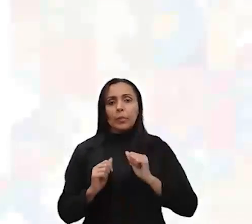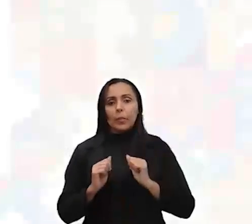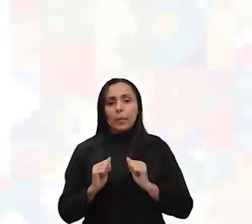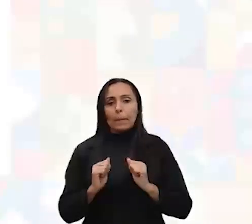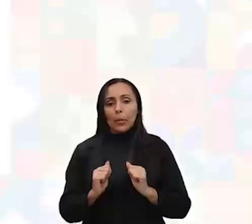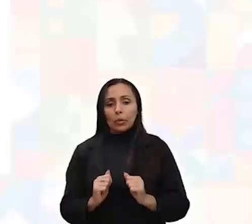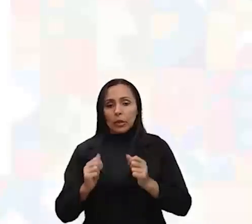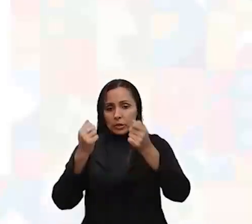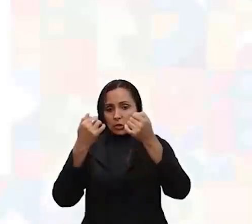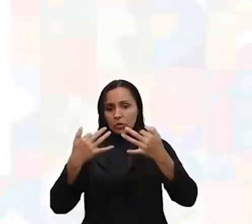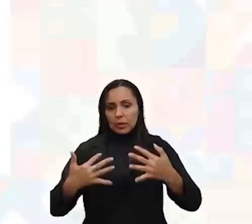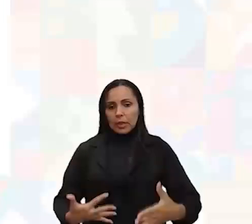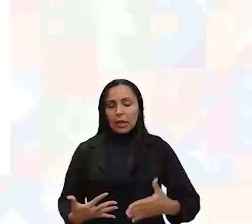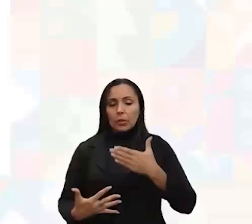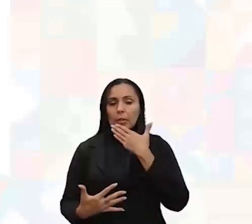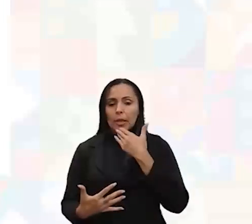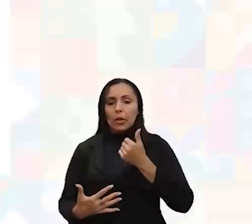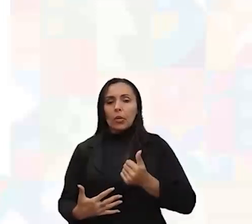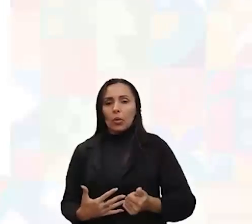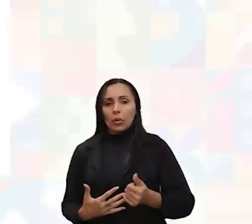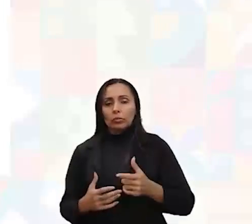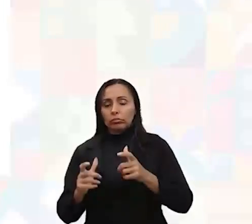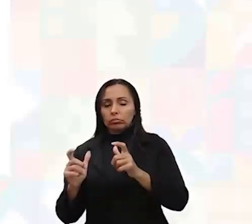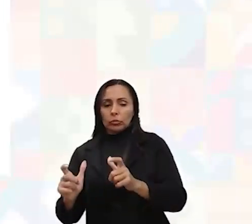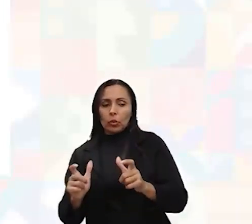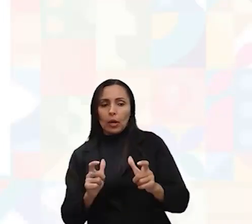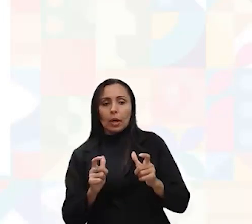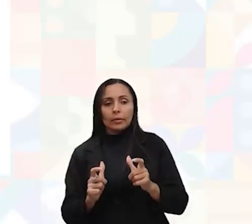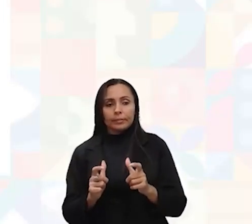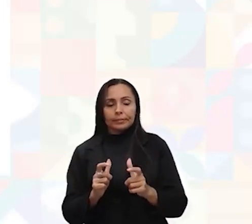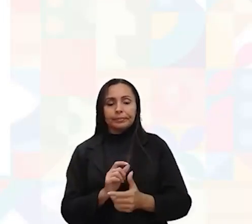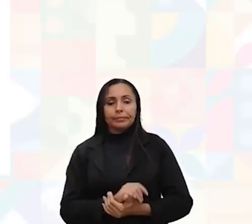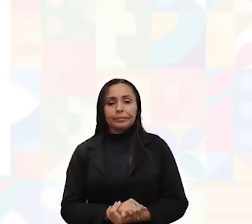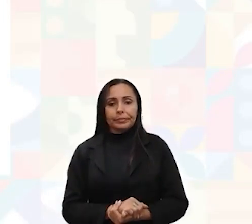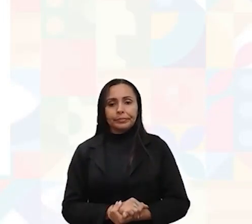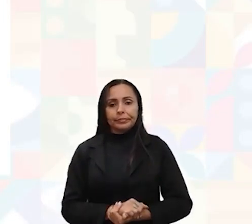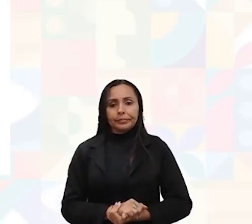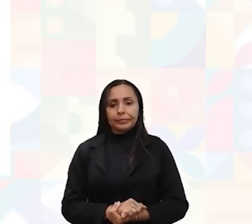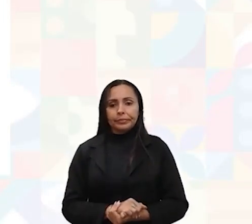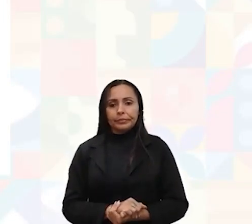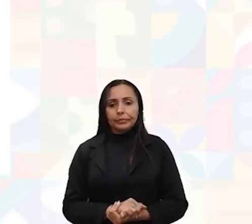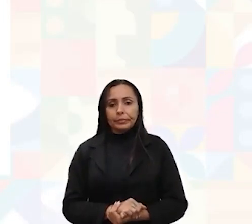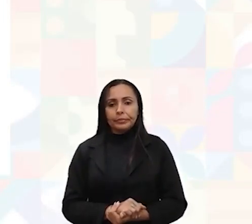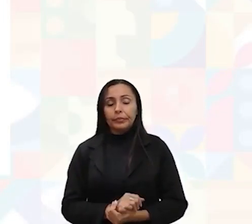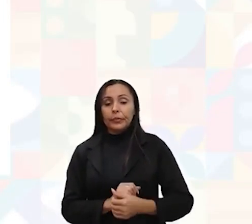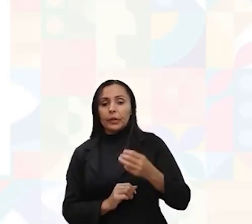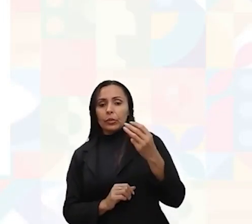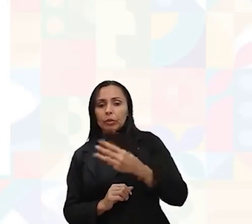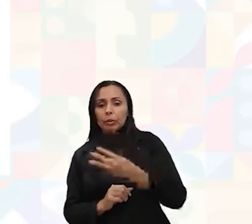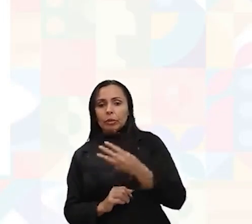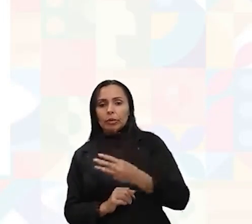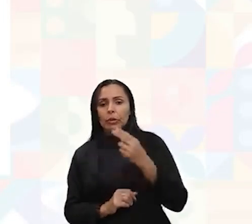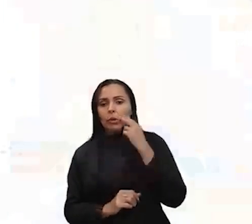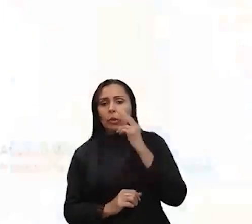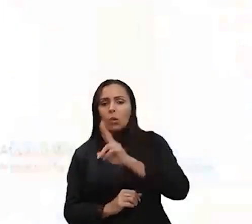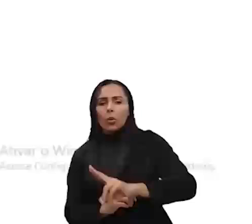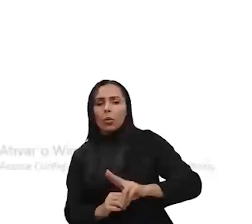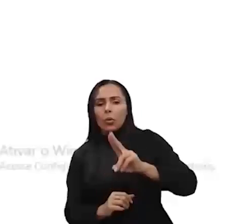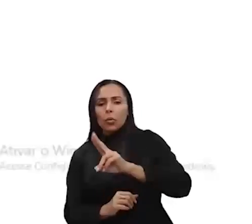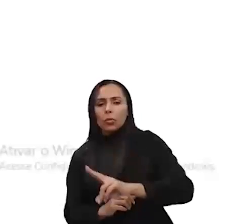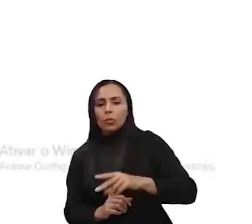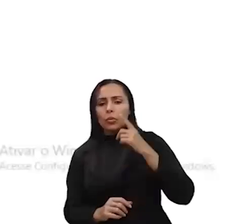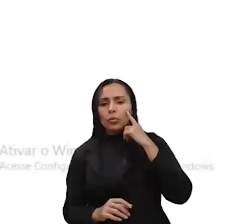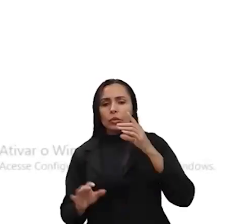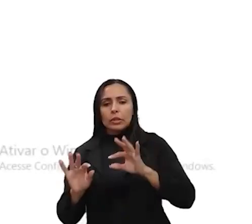ser explicado melhor o que está se passando naquele local. O princípio 3, ele fala sobre o uso